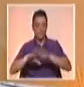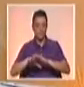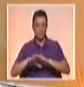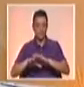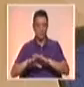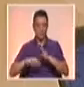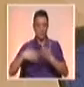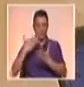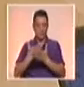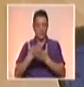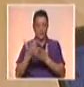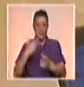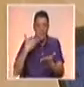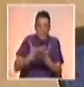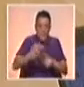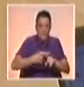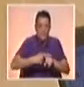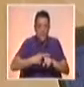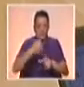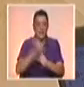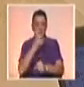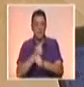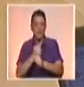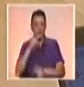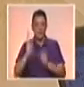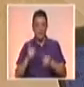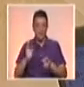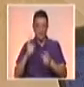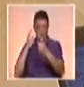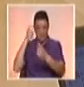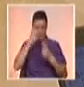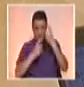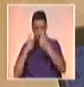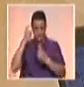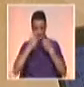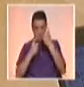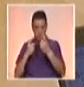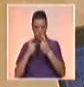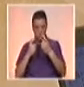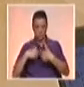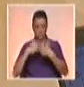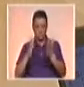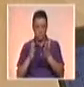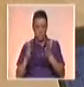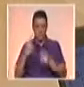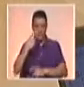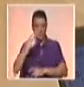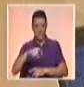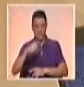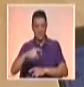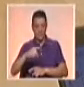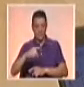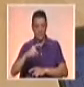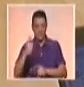O que é que o atraiu de repente nesse trabalho? Eu penso sobretudo o facto de se tratar